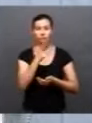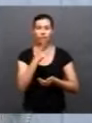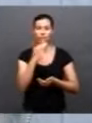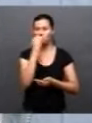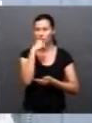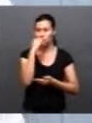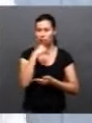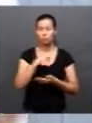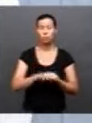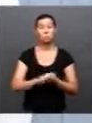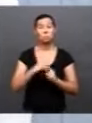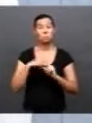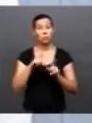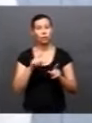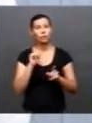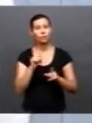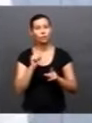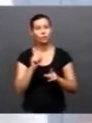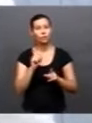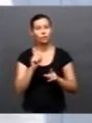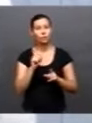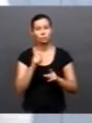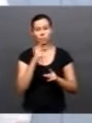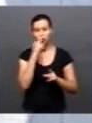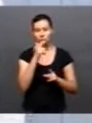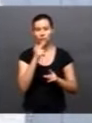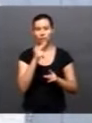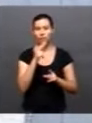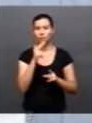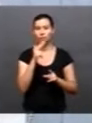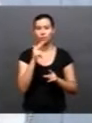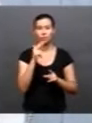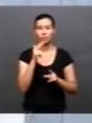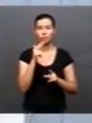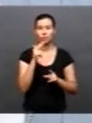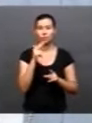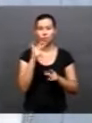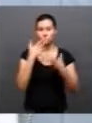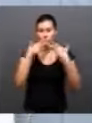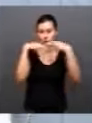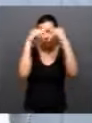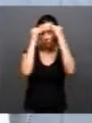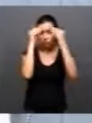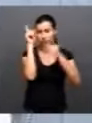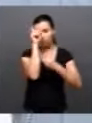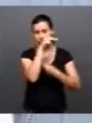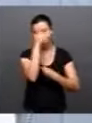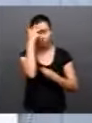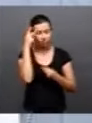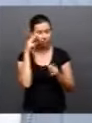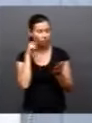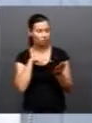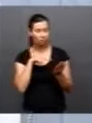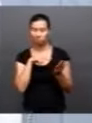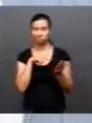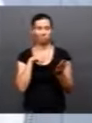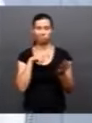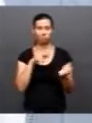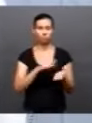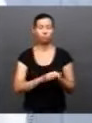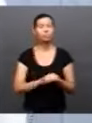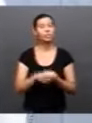também para que ela não subestime o leitor. Então você tem que fazer este equilíbrio. Isso não é fácil. É você contar